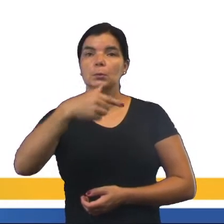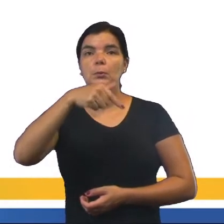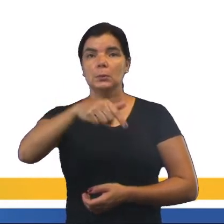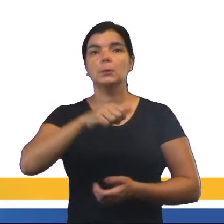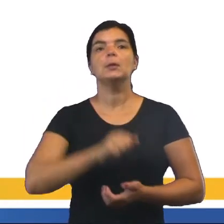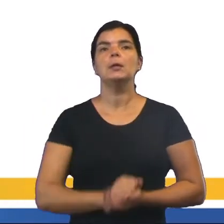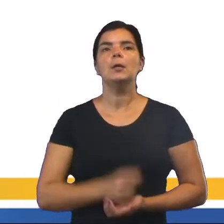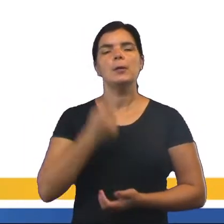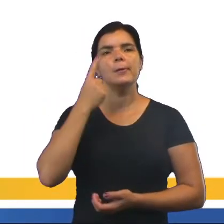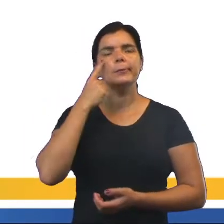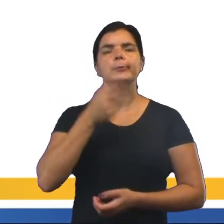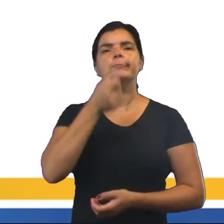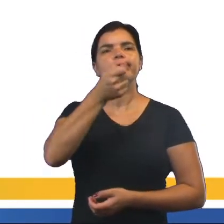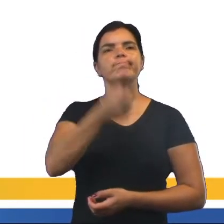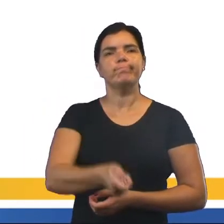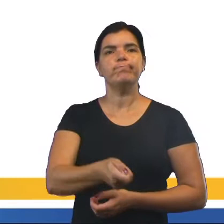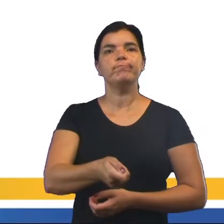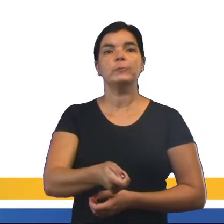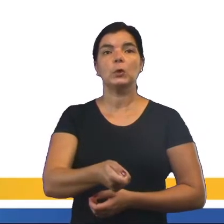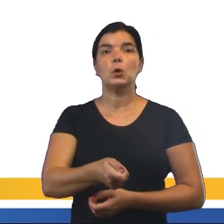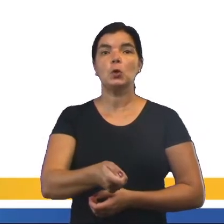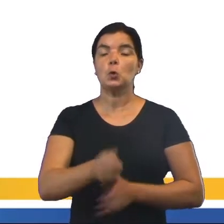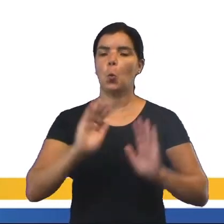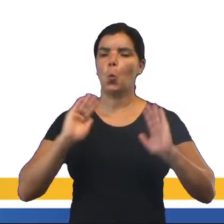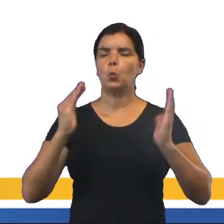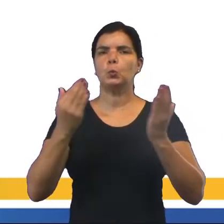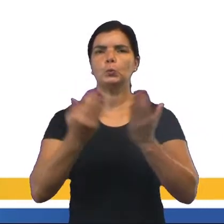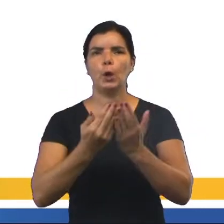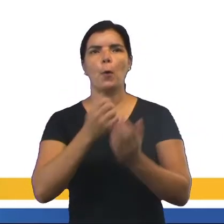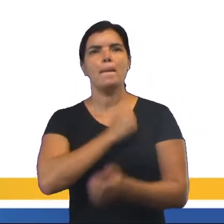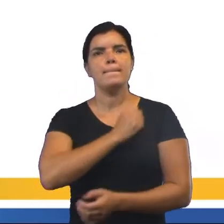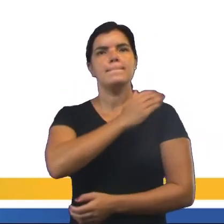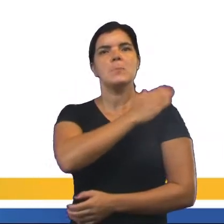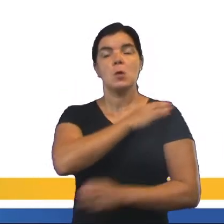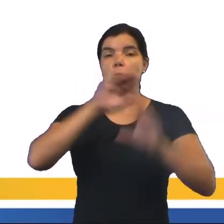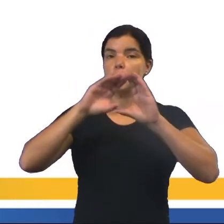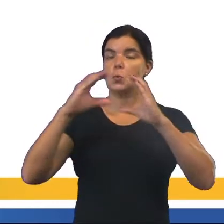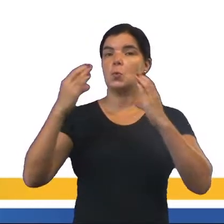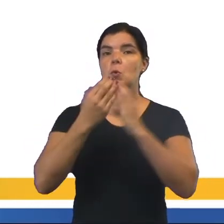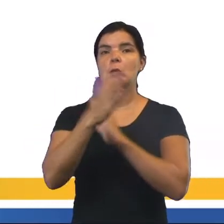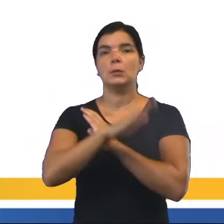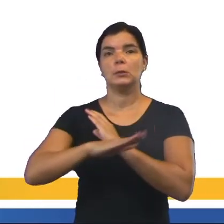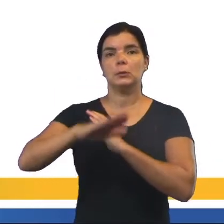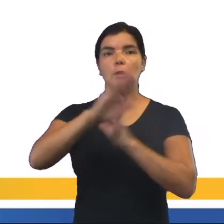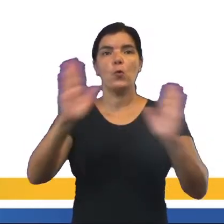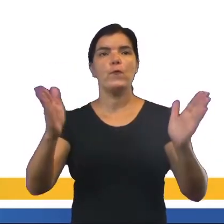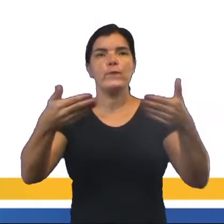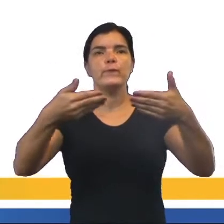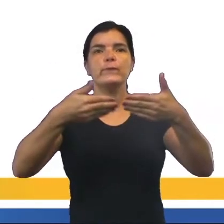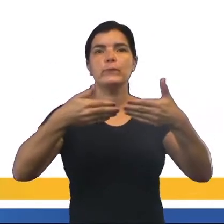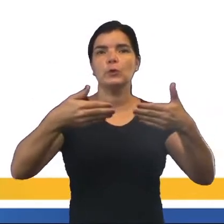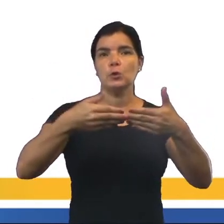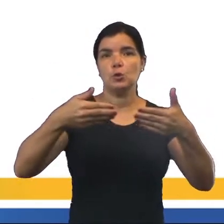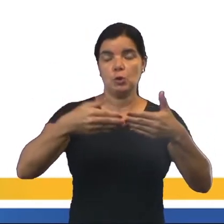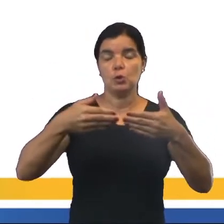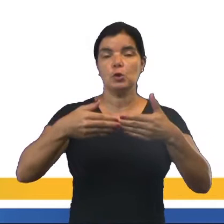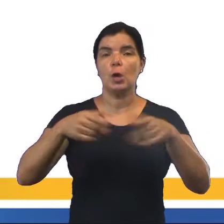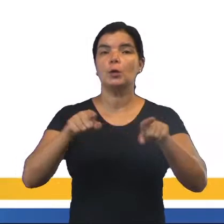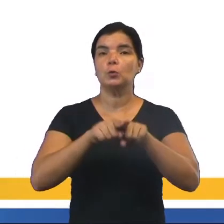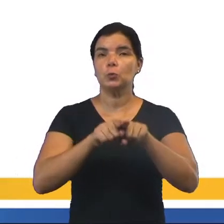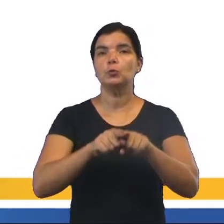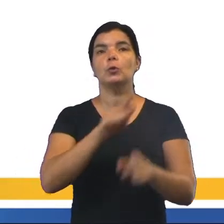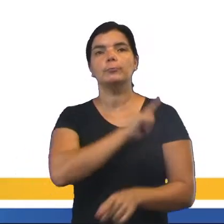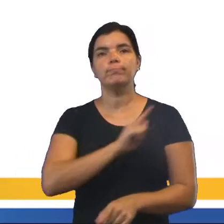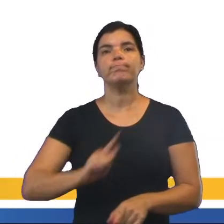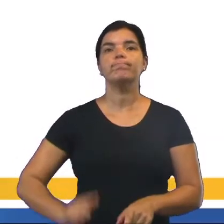1937, ele ordenou o cerco militar ao Congresso Nacional, impôs o fechamento dos órgãos do Poder Legislativo e ortogou